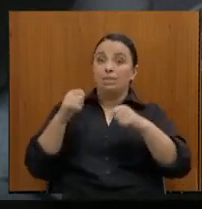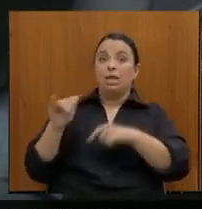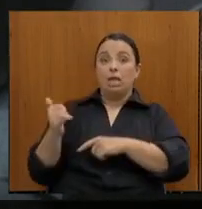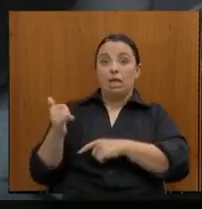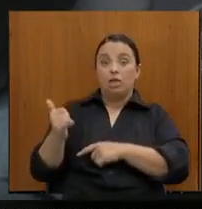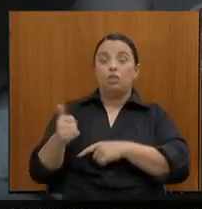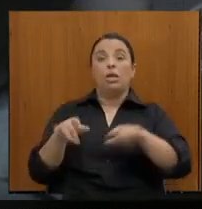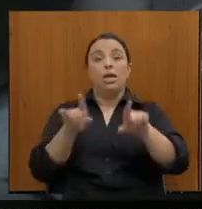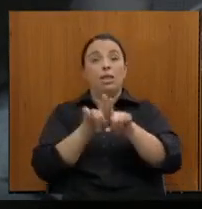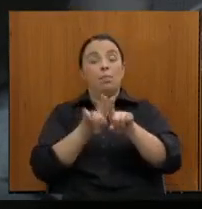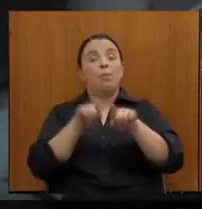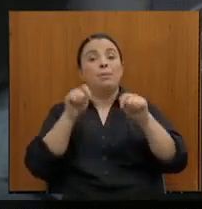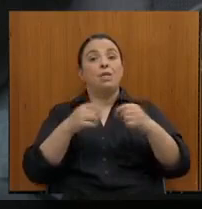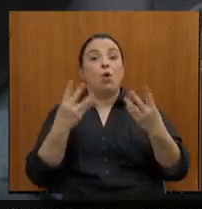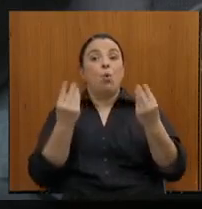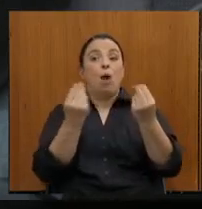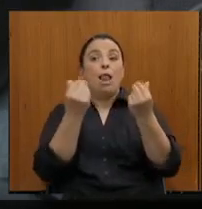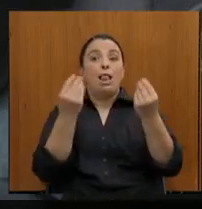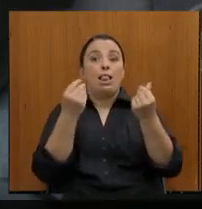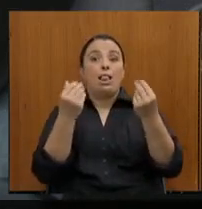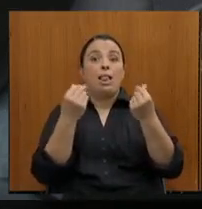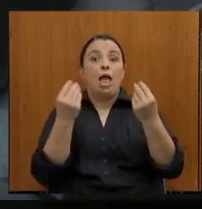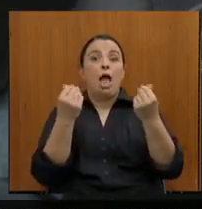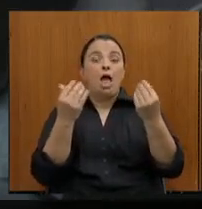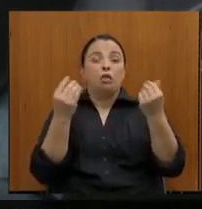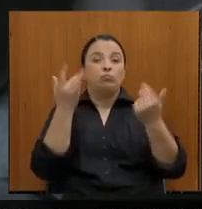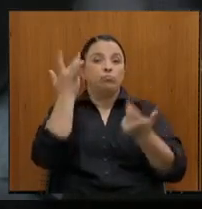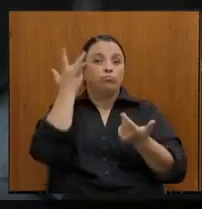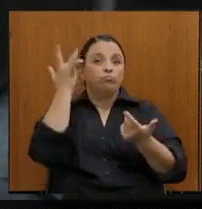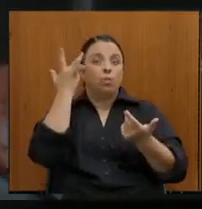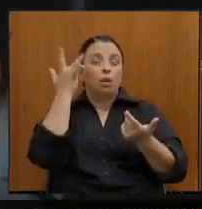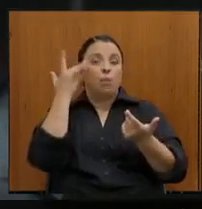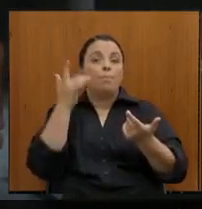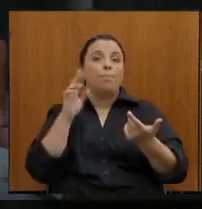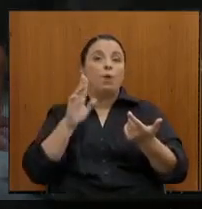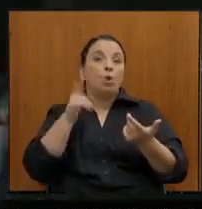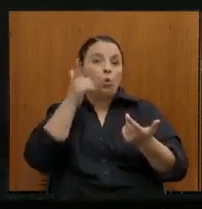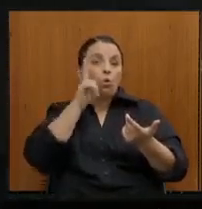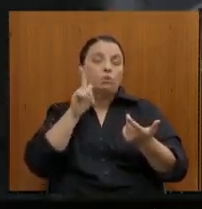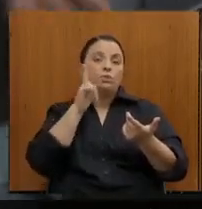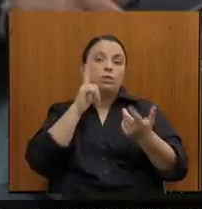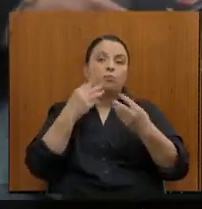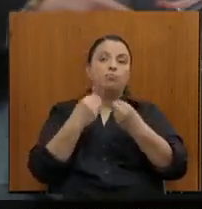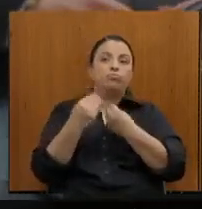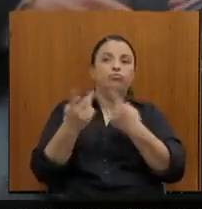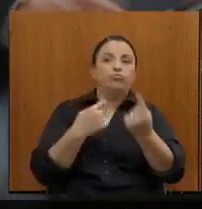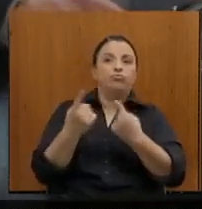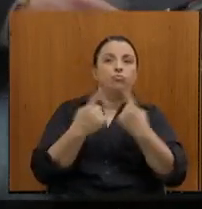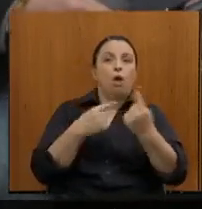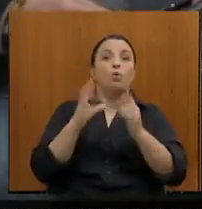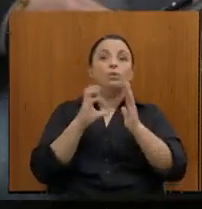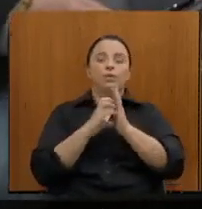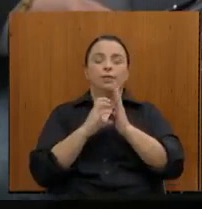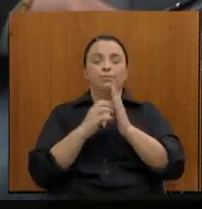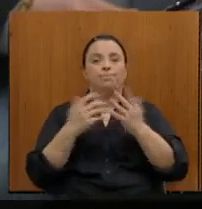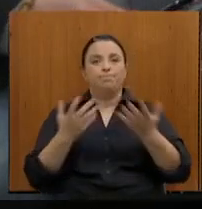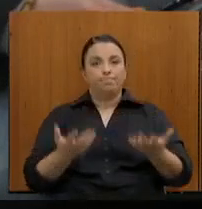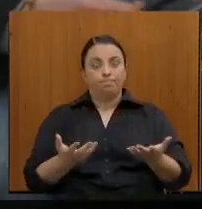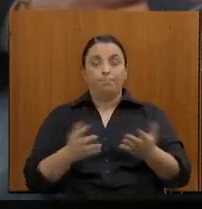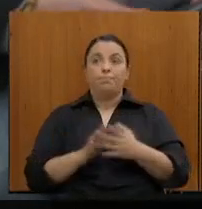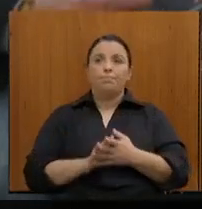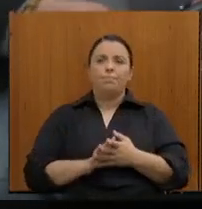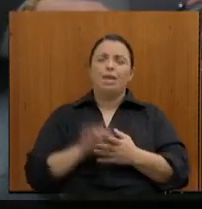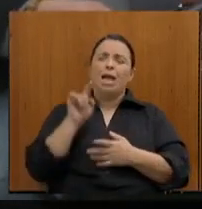qualidade e estabilidade da rede de distribuição e a citada mudança climática